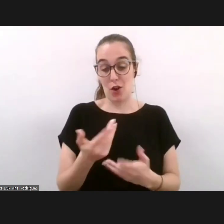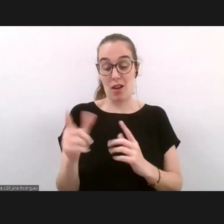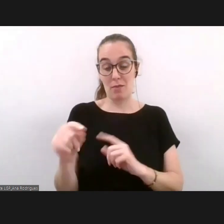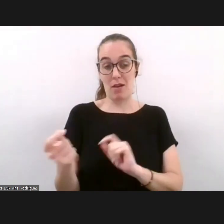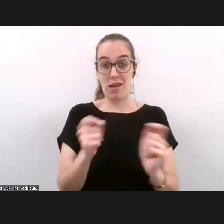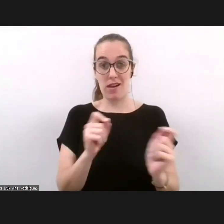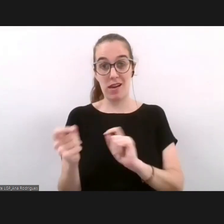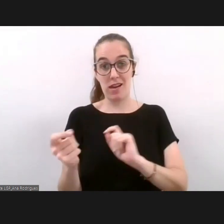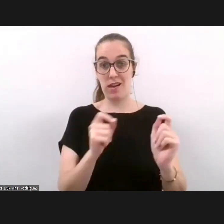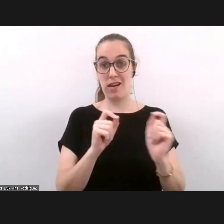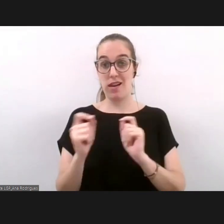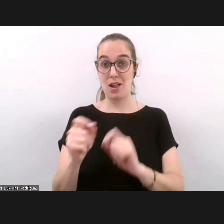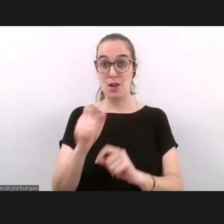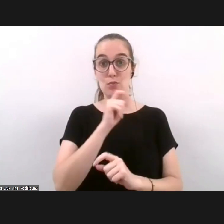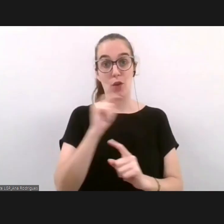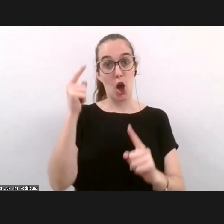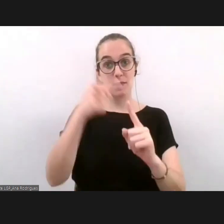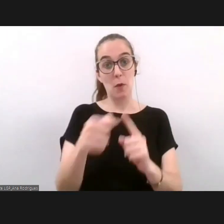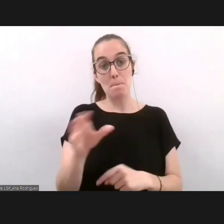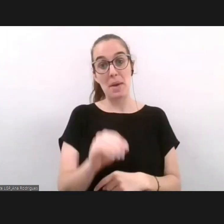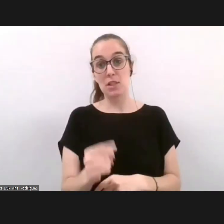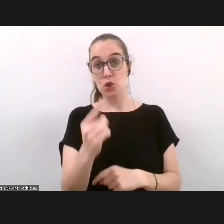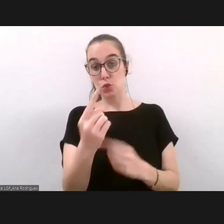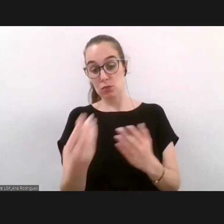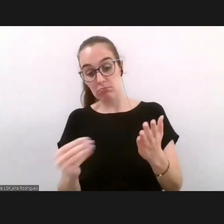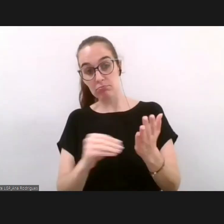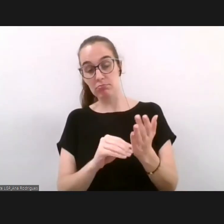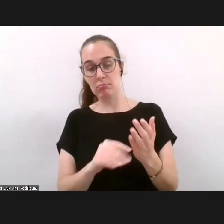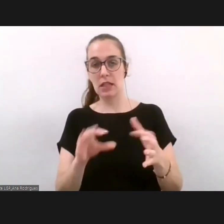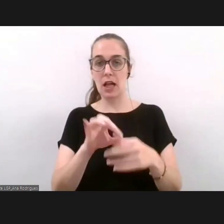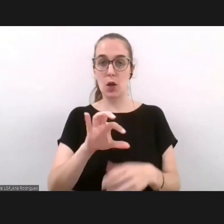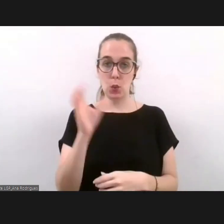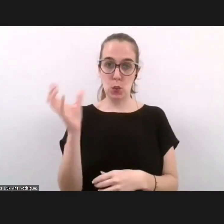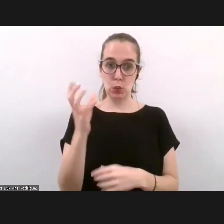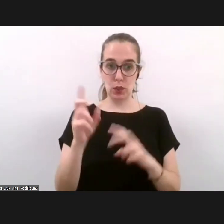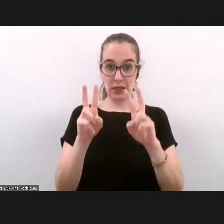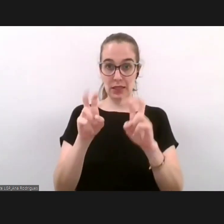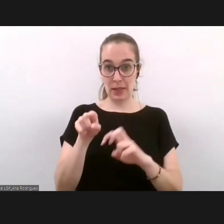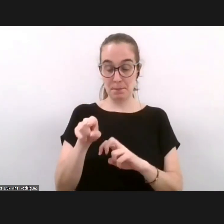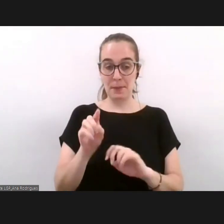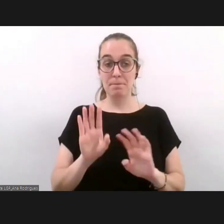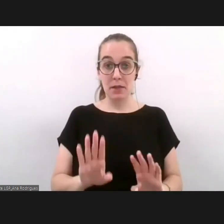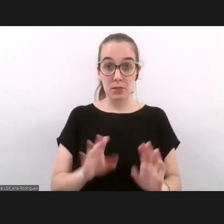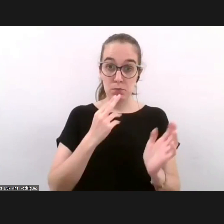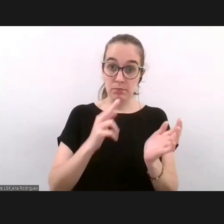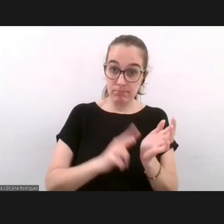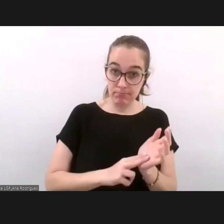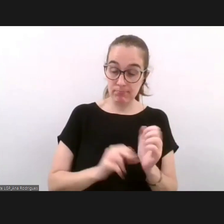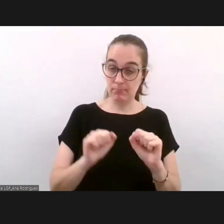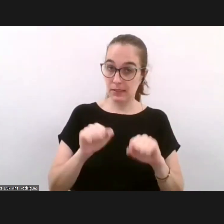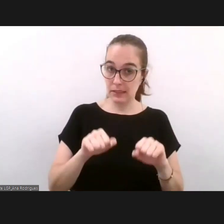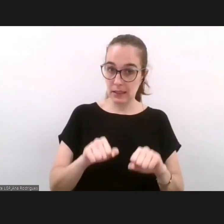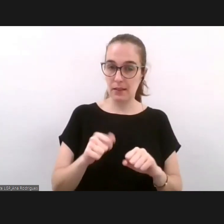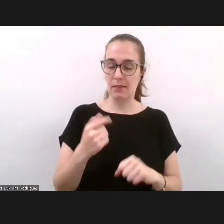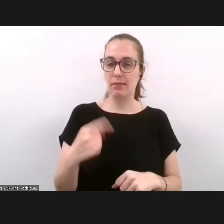possível adoção de um novo objetivo relacionado com a cultura, mas não deixa de ser verdade que traduz